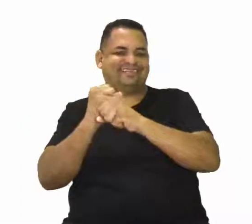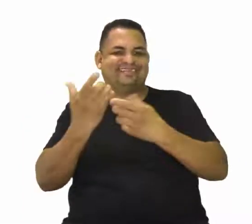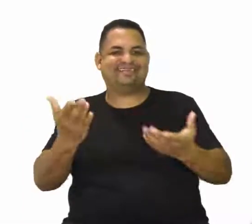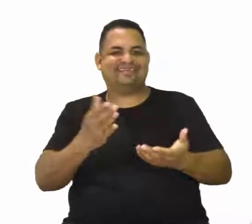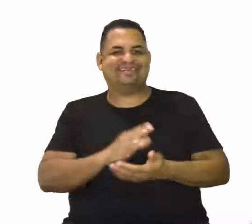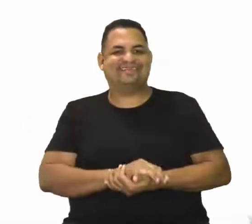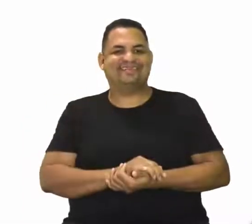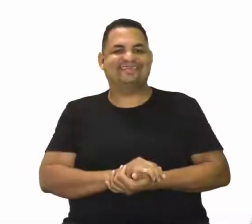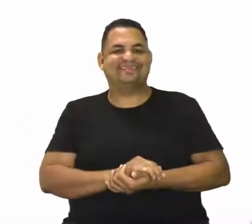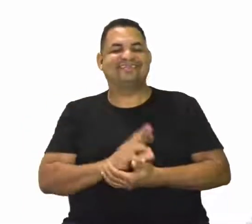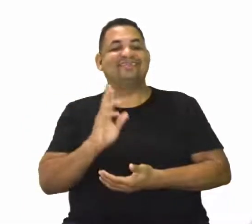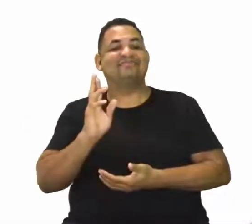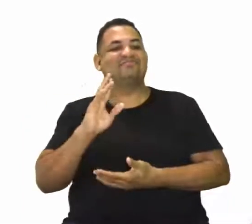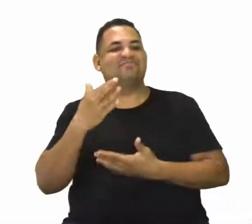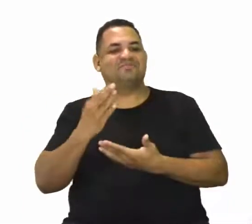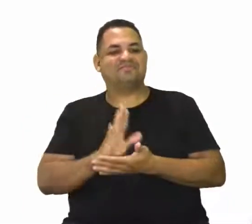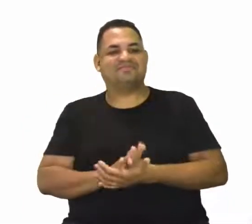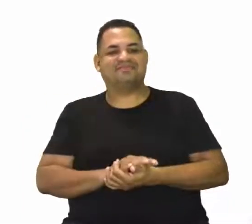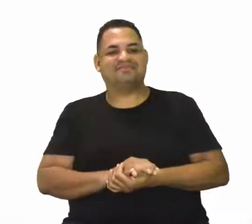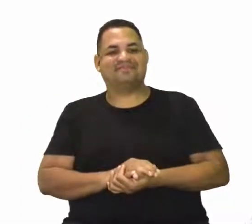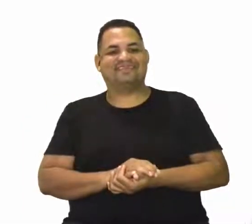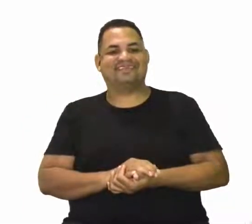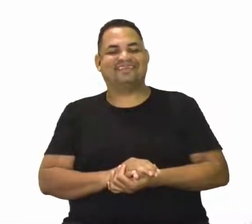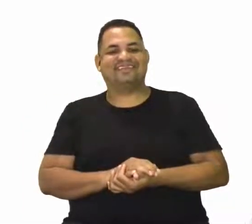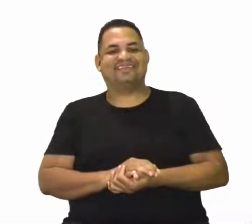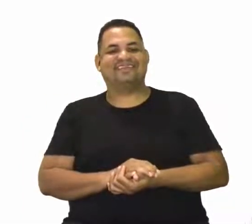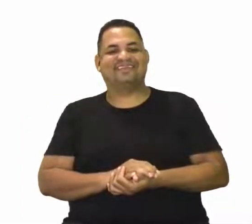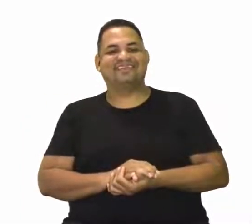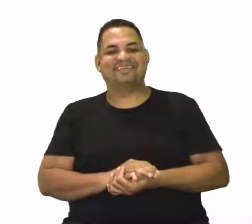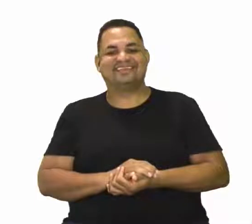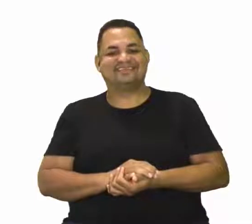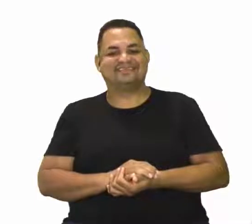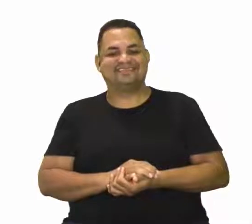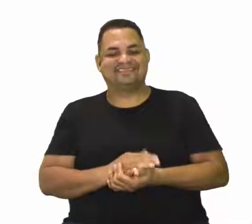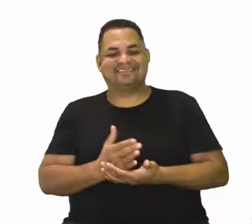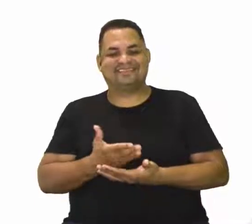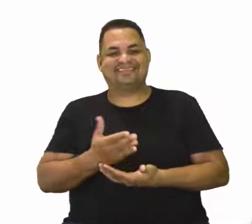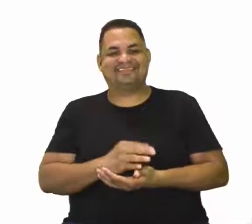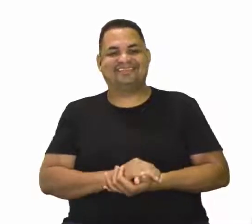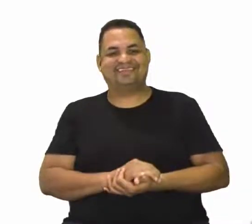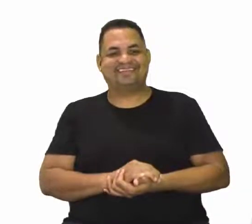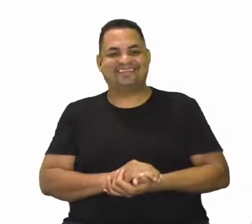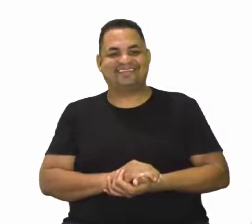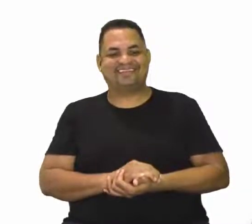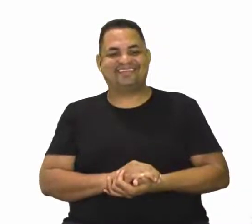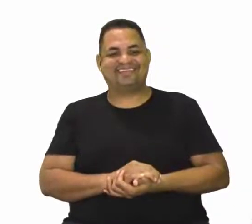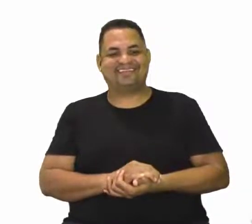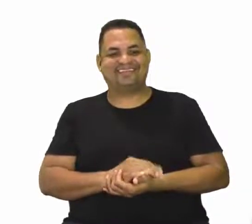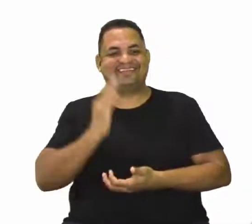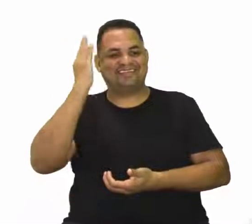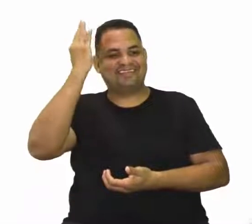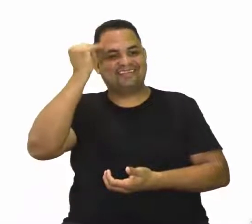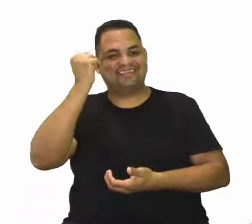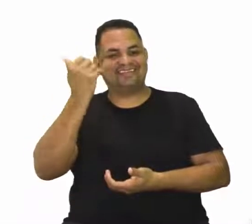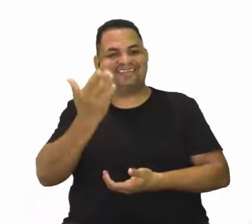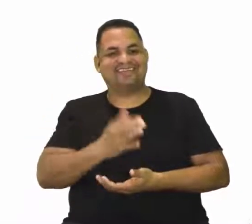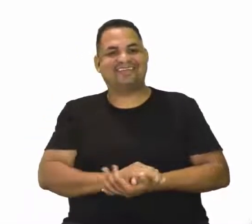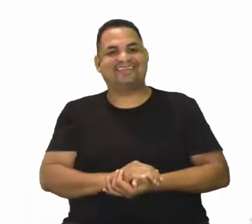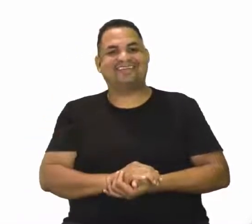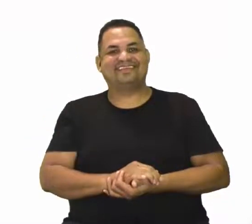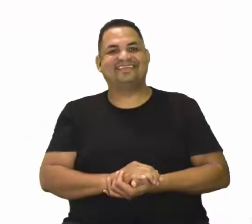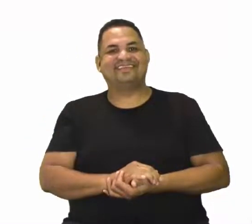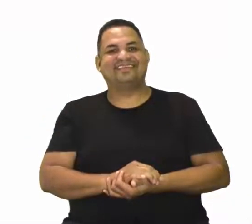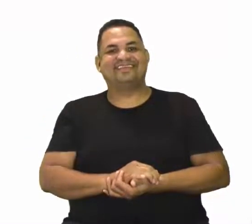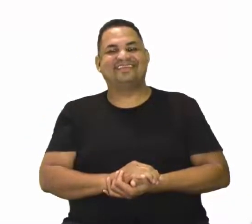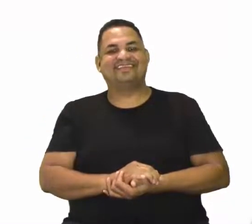sabe o que é a nossa mascote eu te dou um barco ou bombons tá certo aqui no nosso mascote já sabe nessa